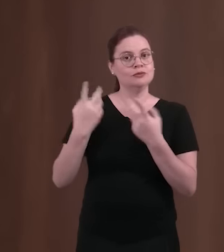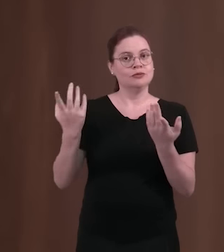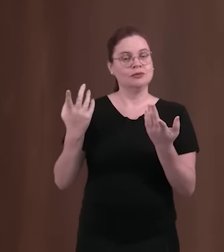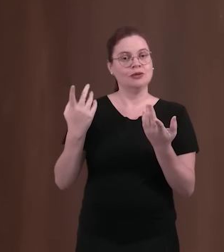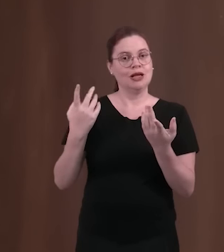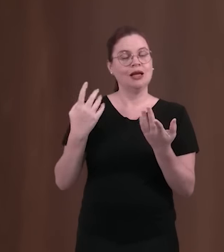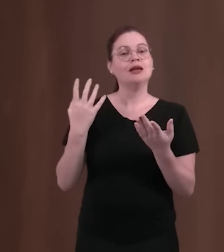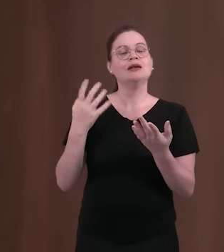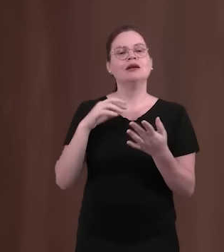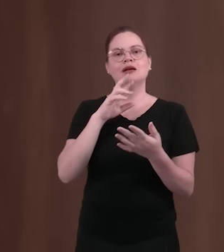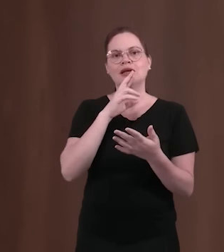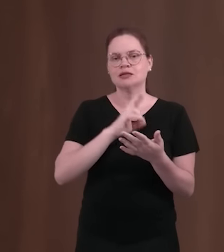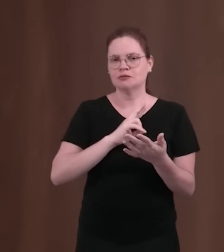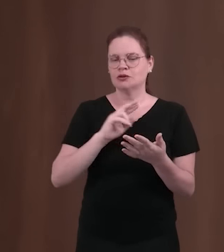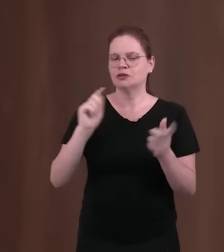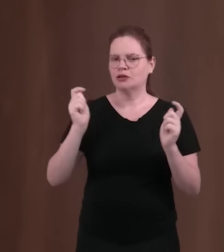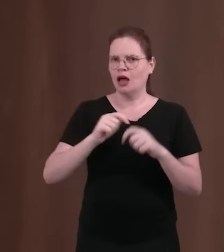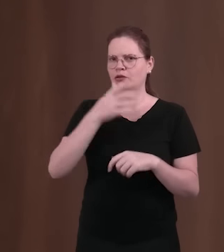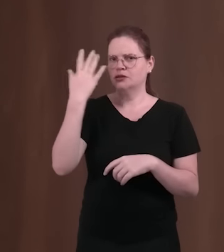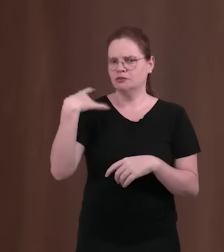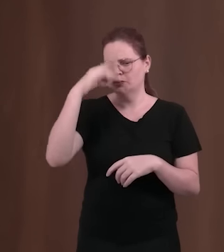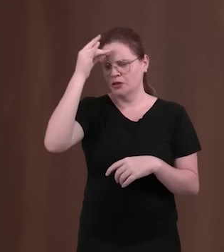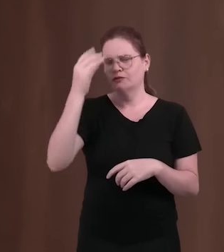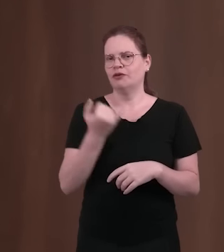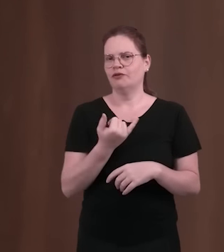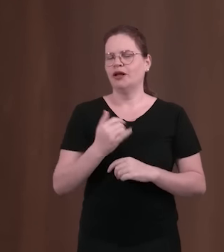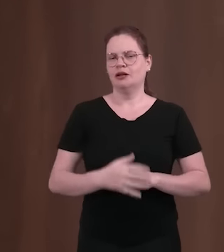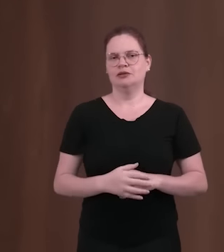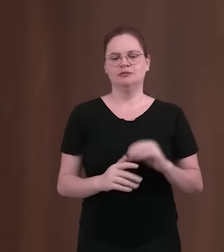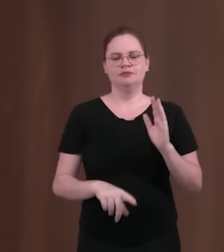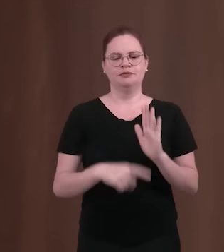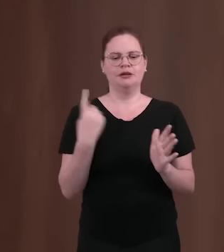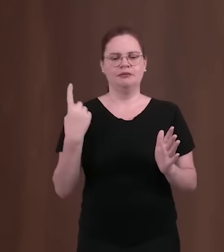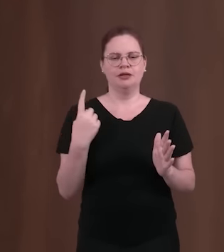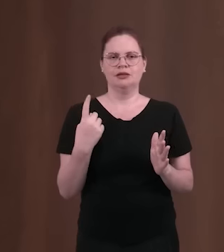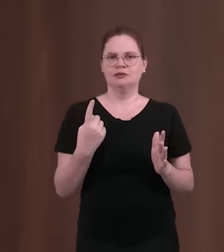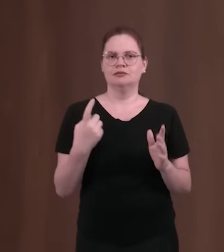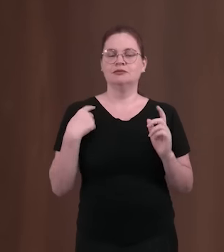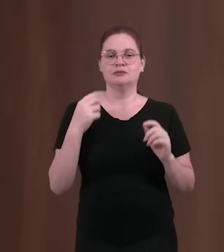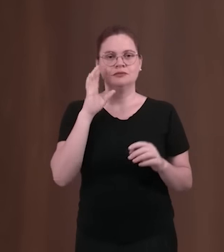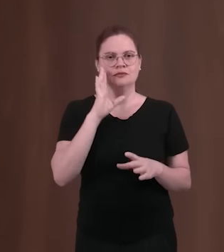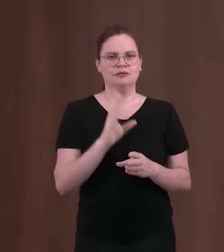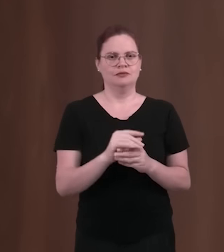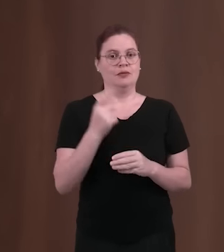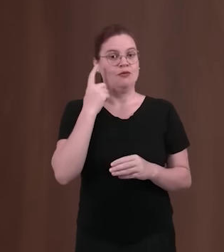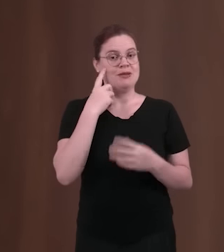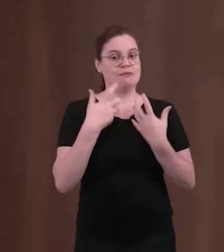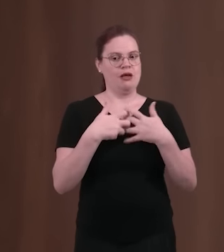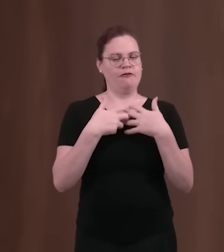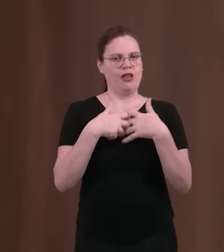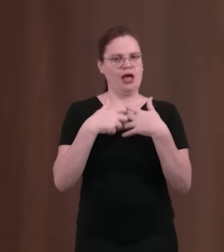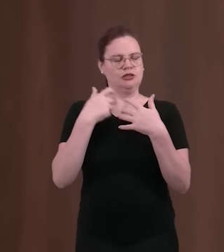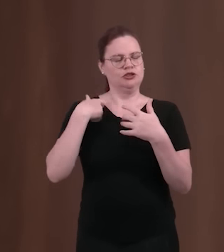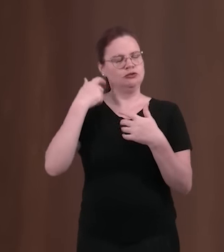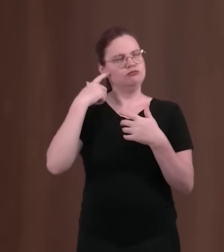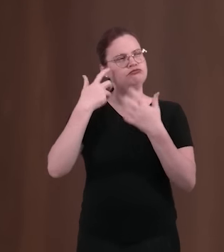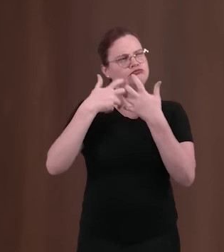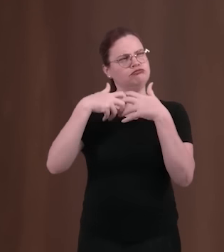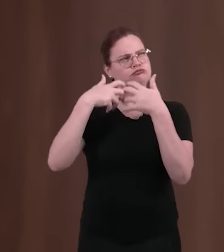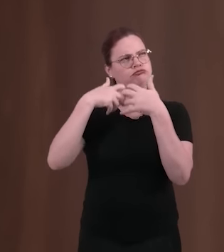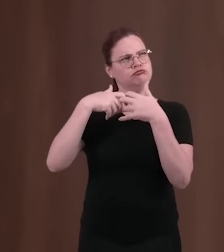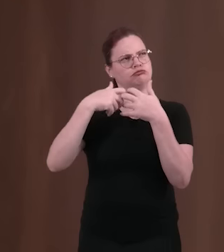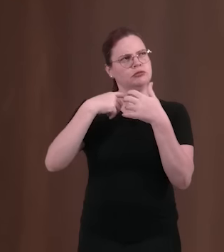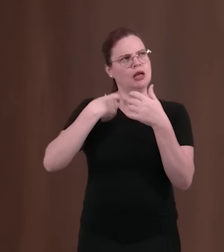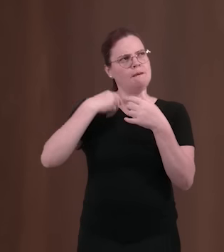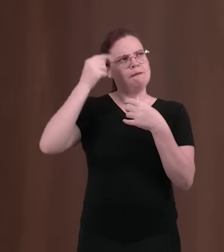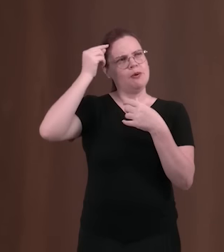Santo de Deus vai responder. Então, a primeira coisa, faça essa pergunta. Isso agrada a Deus?